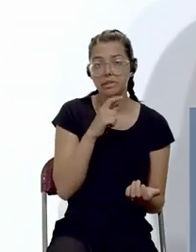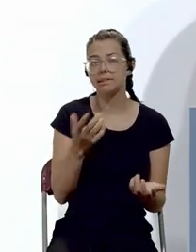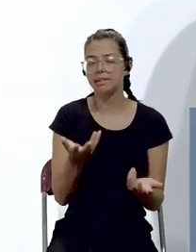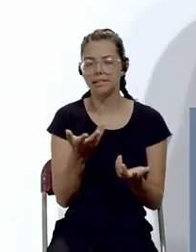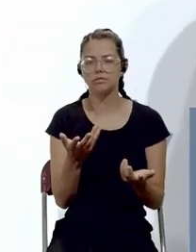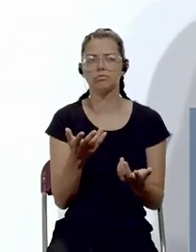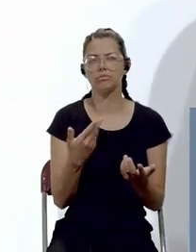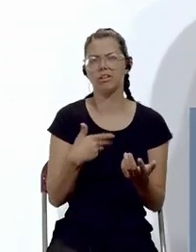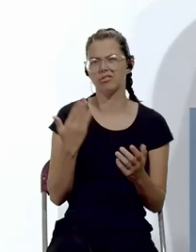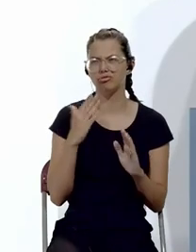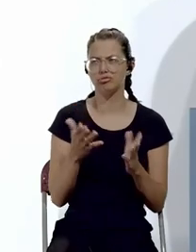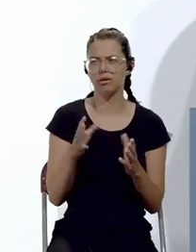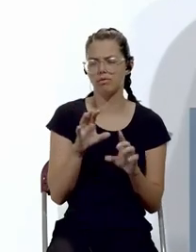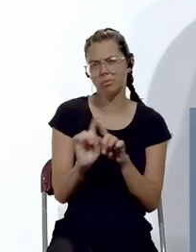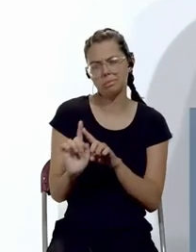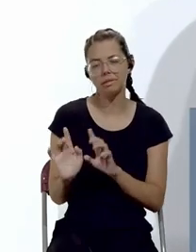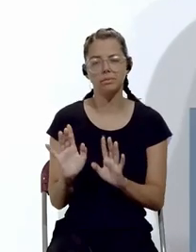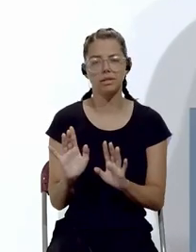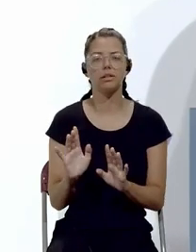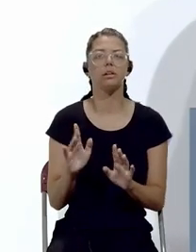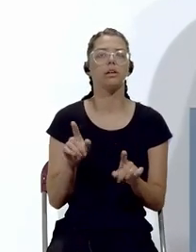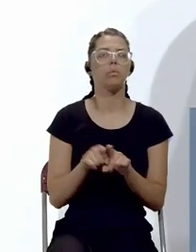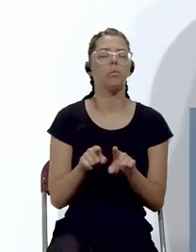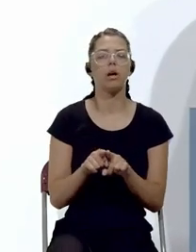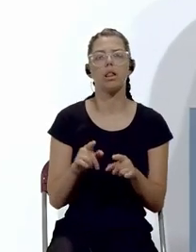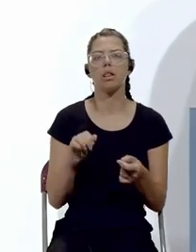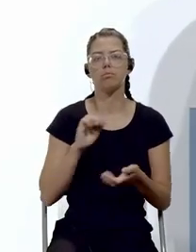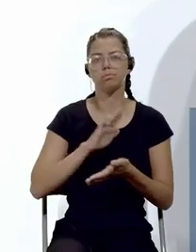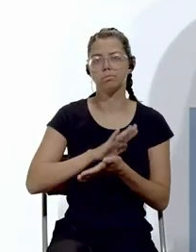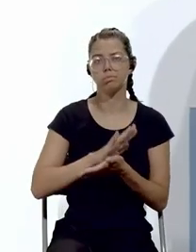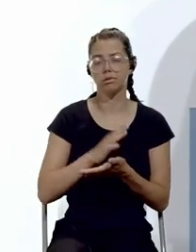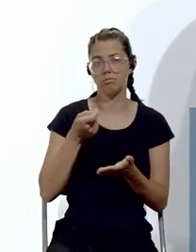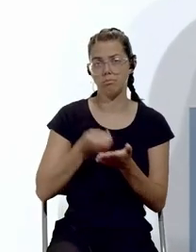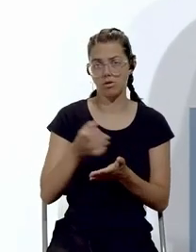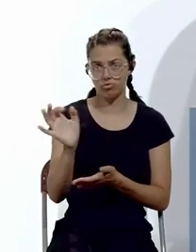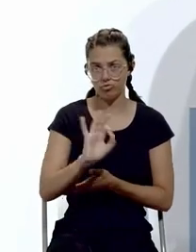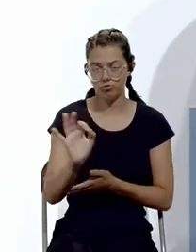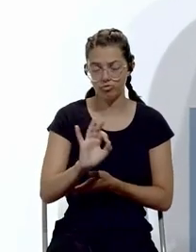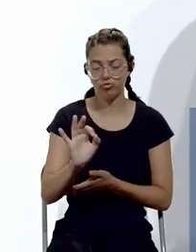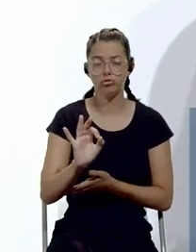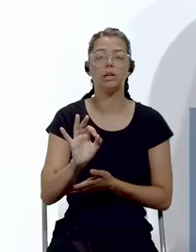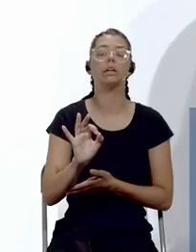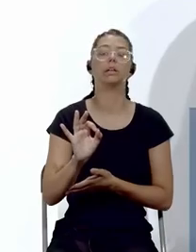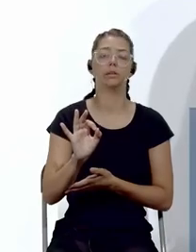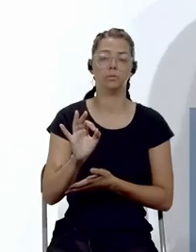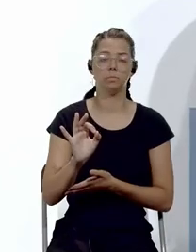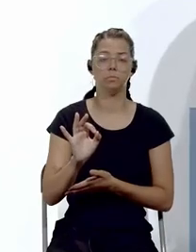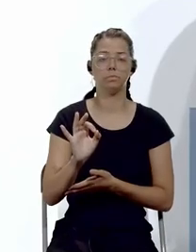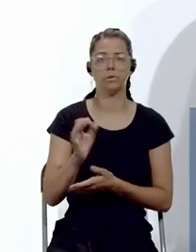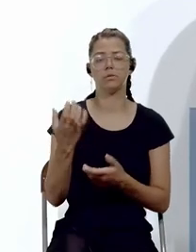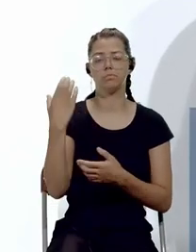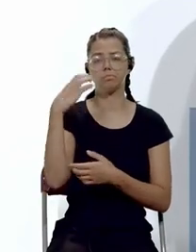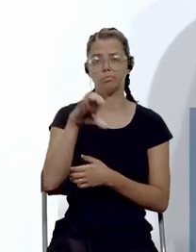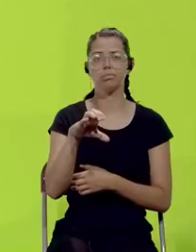modo já existiu, de maneiras diferentes, uma publicação que fosse gratuita, onde houvesse um espaço generoso